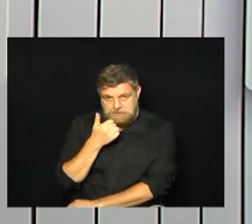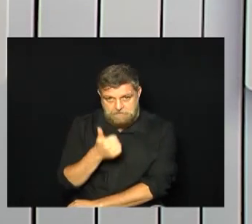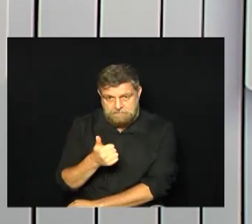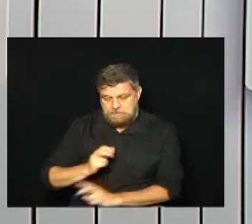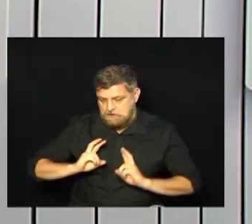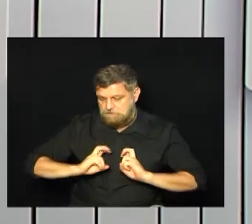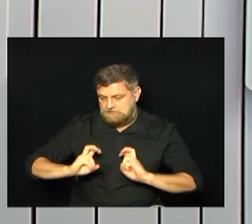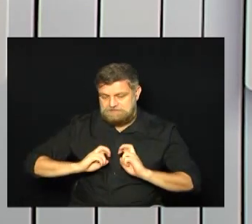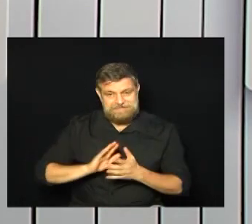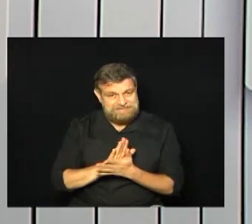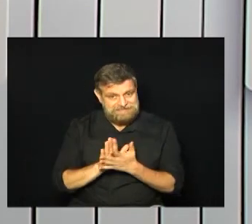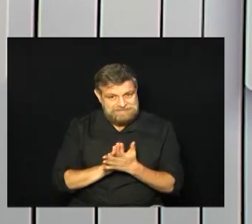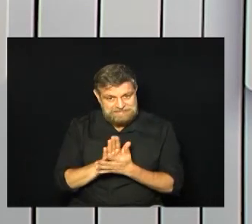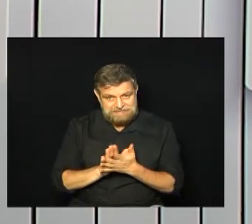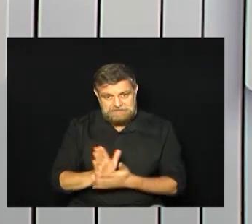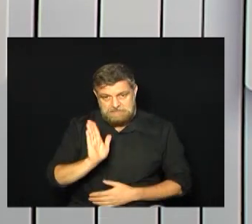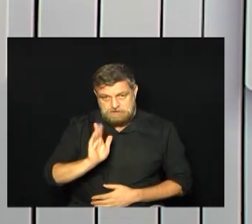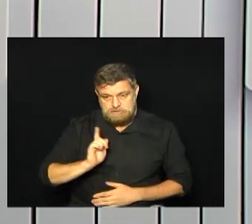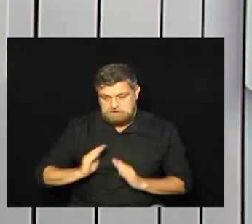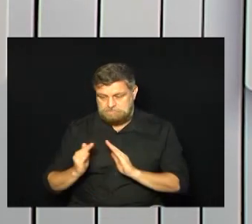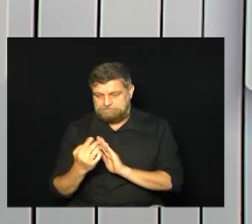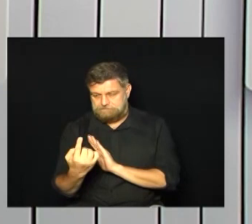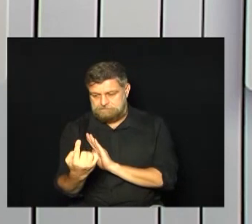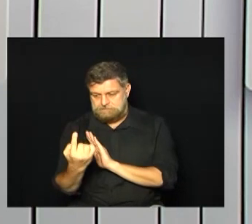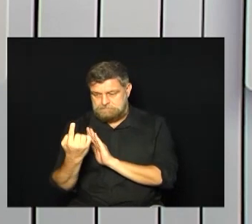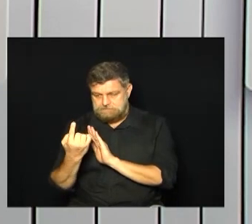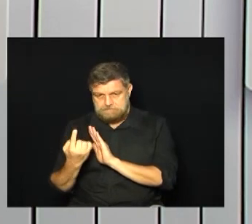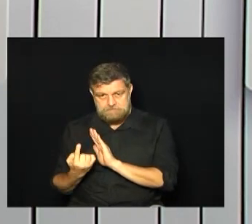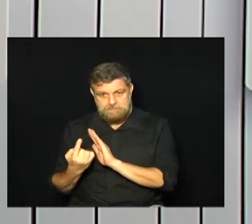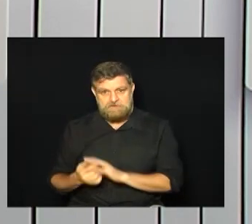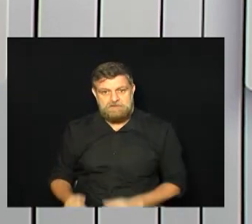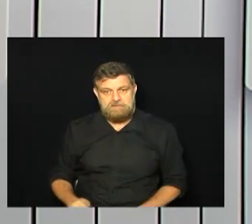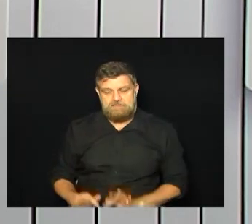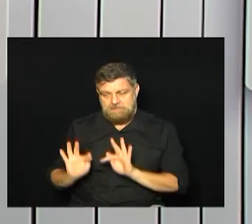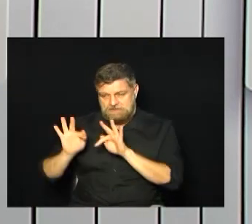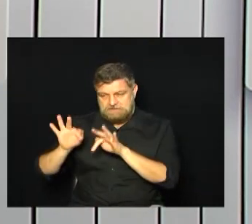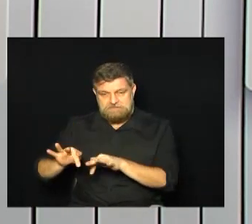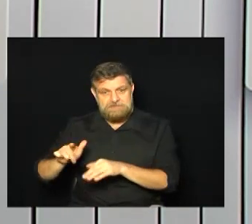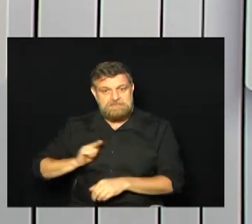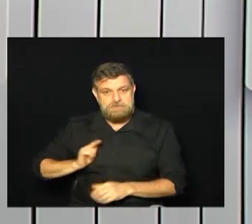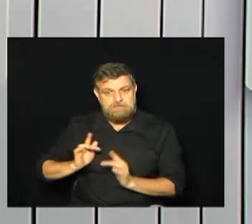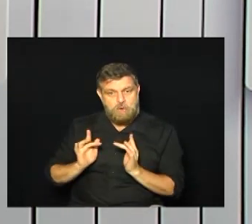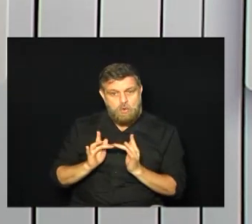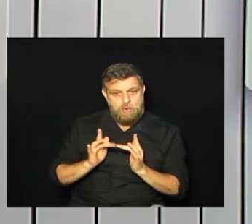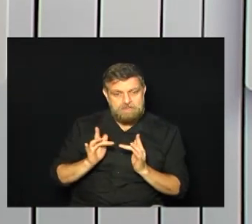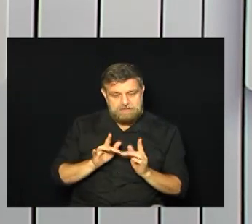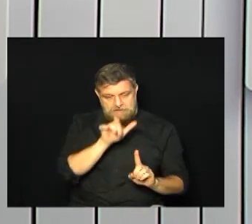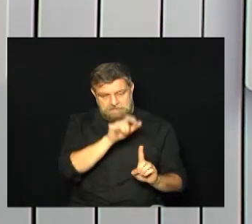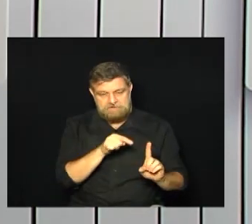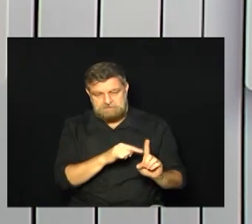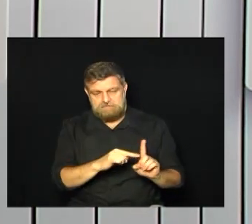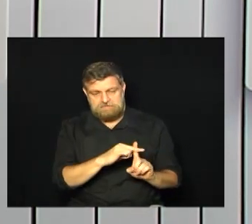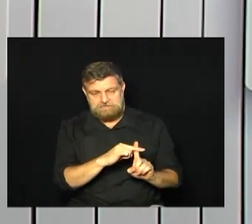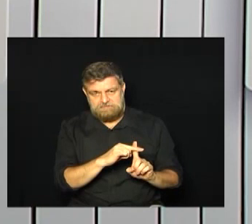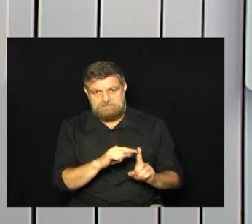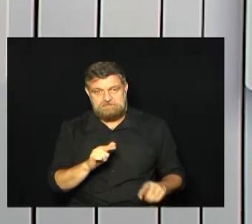apresenta sintomas. Então, ele já estava em isolamento desde o último fim de semana, após ter tido contato com uma pessoa que testou